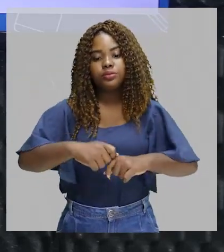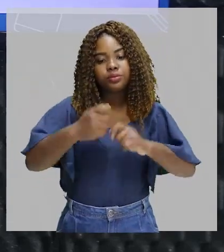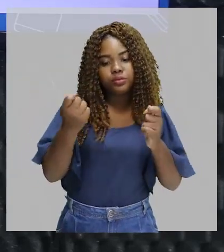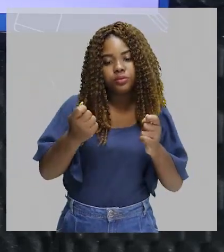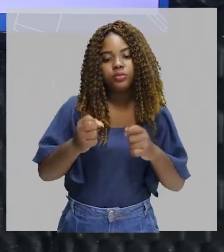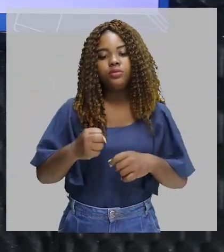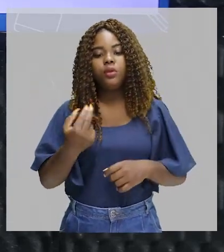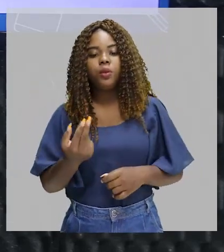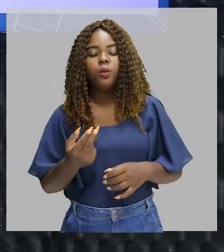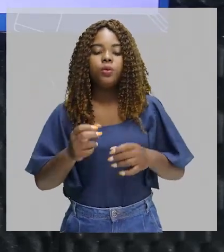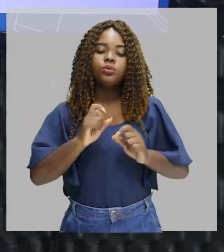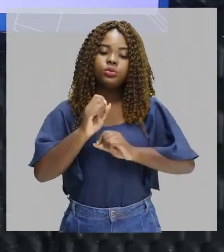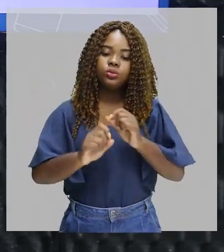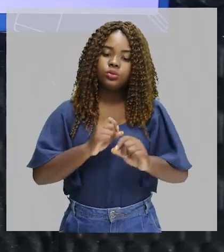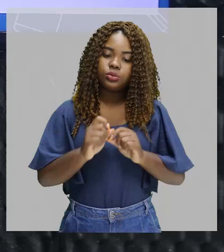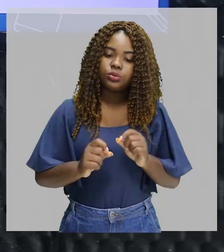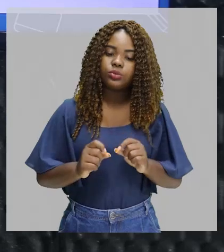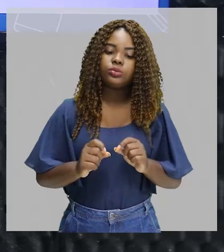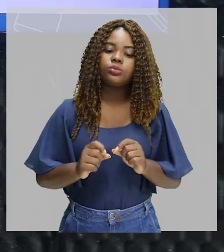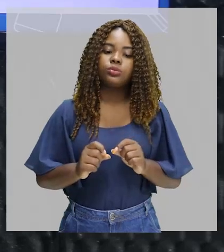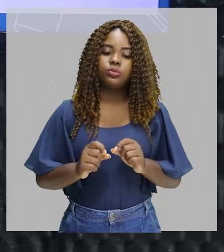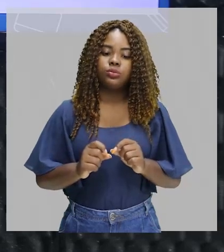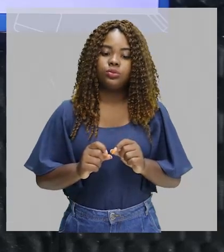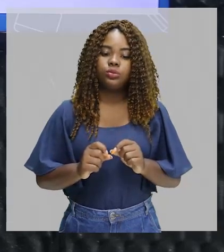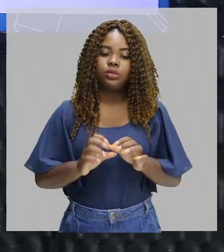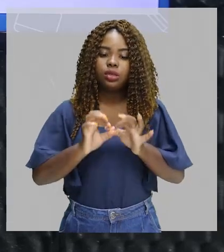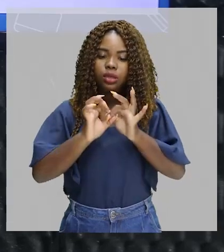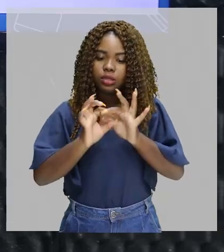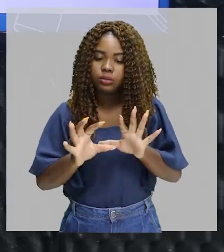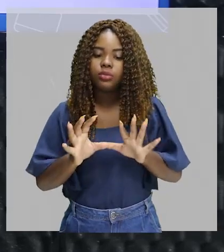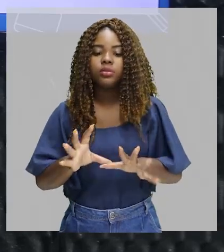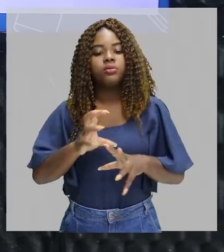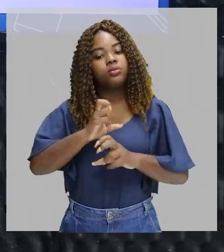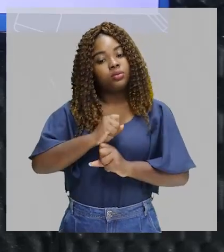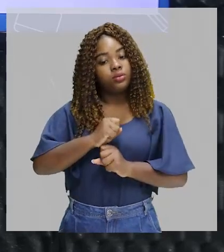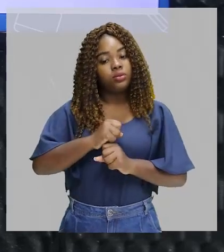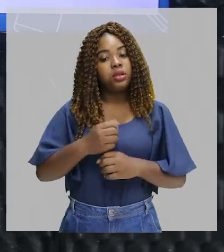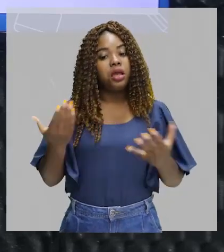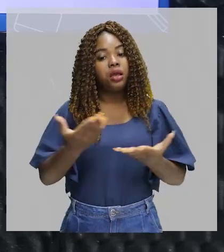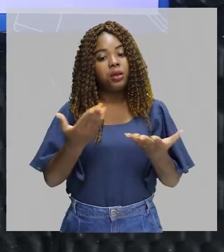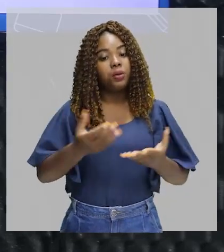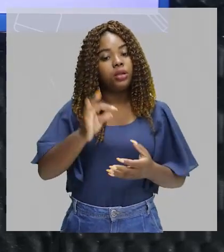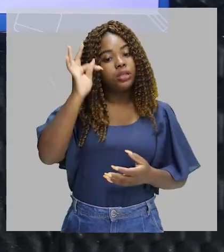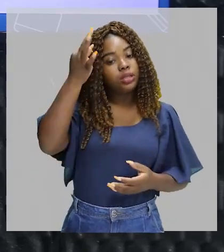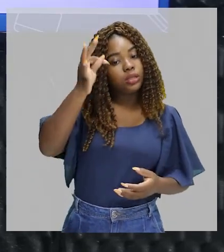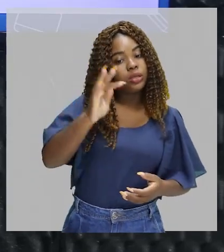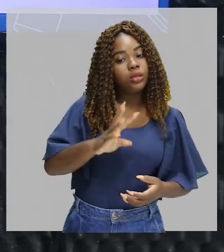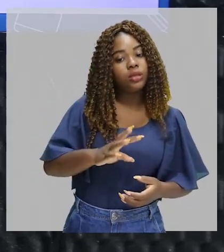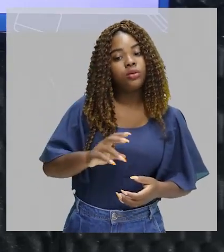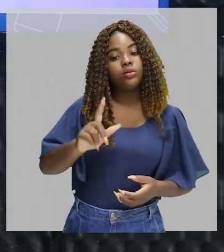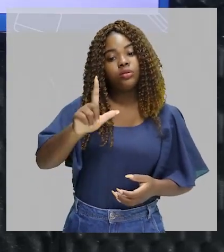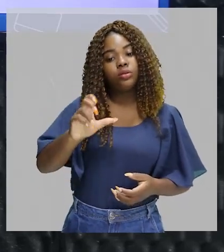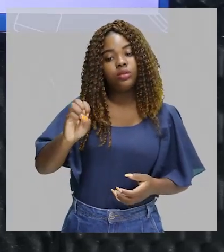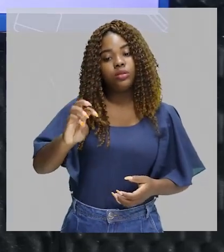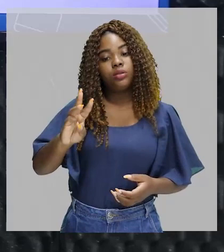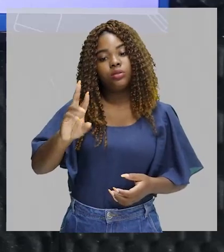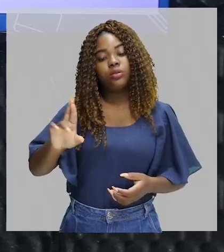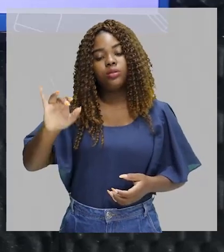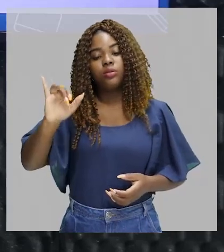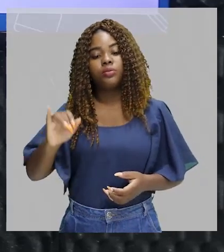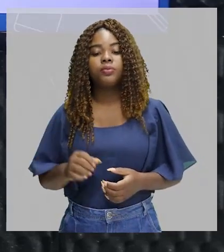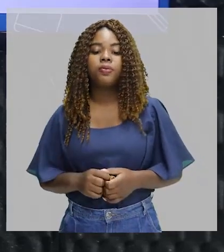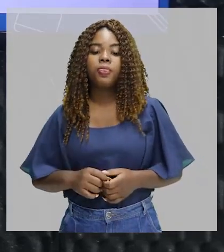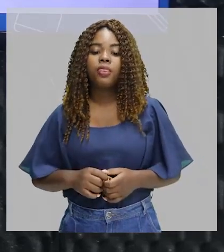a dissociação. Agora aqui, segundo a teoria de Bronsted e Lowry, a água é um